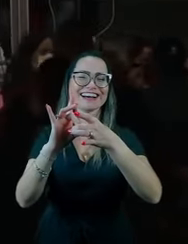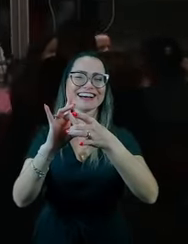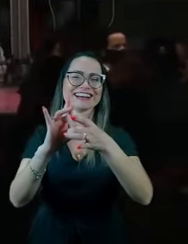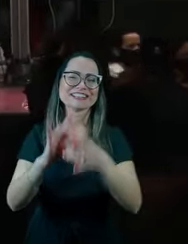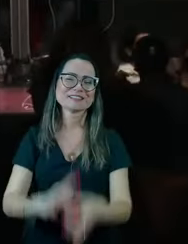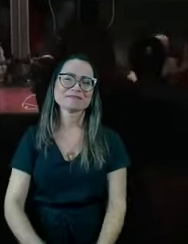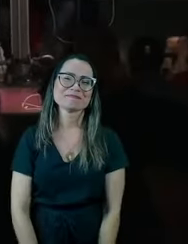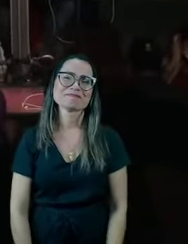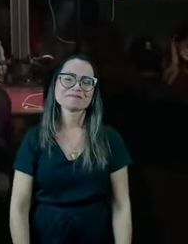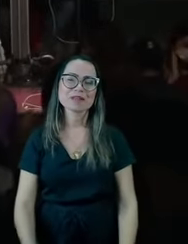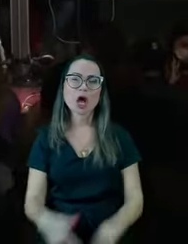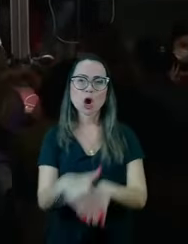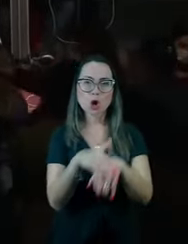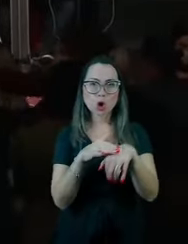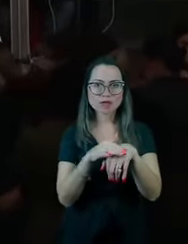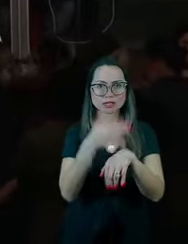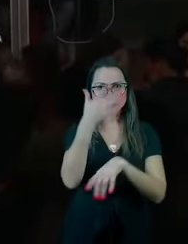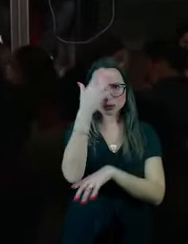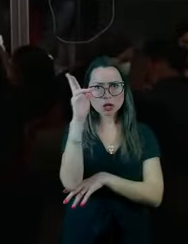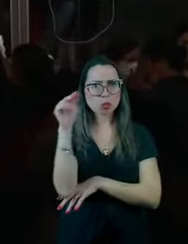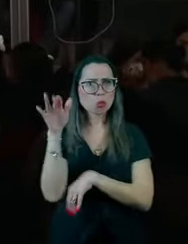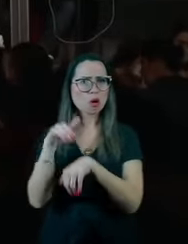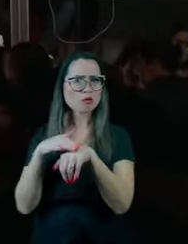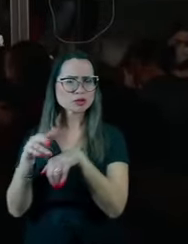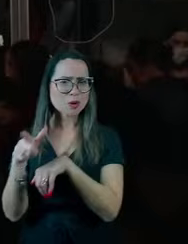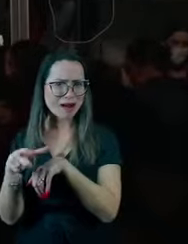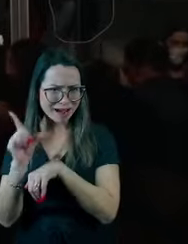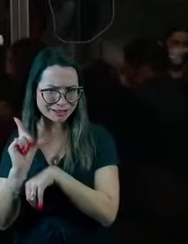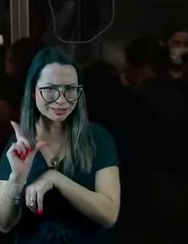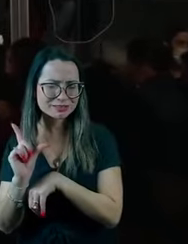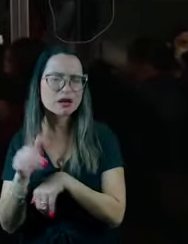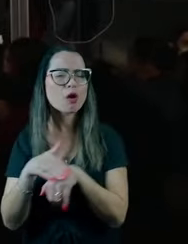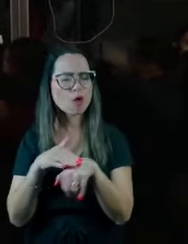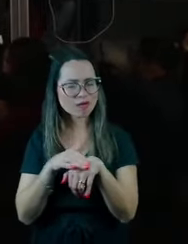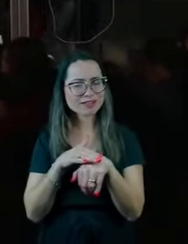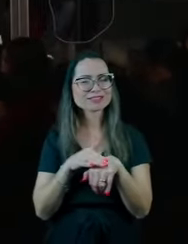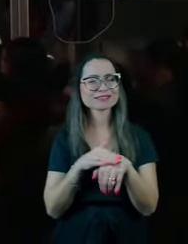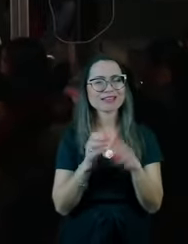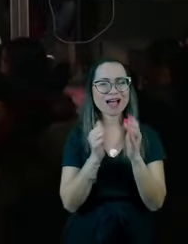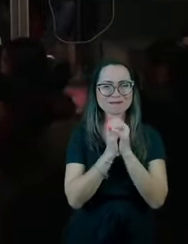conexões. Converse com pessoas que você nunca conversou. Amém.